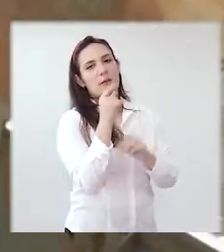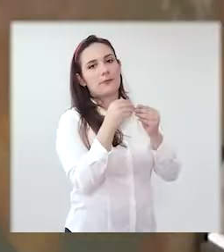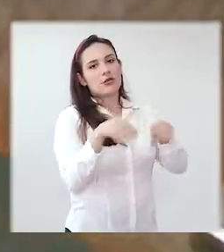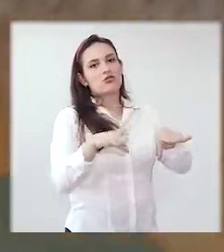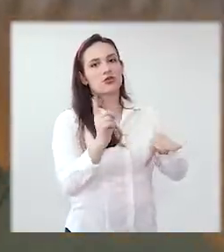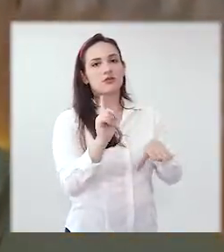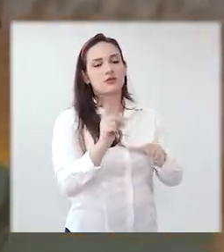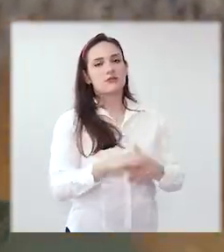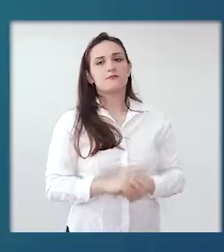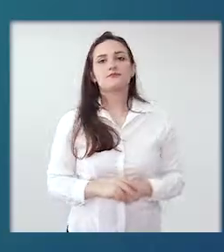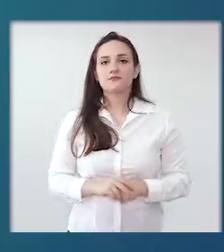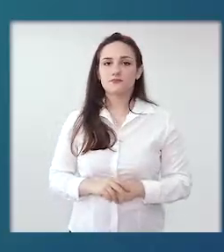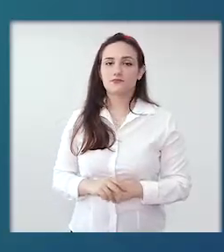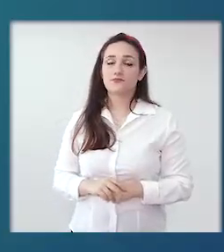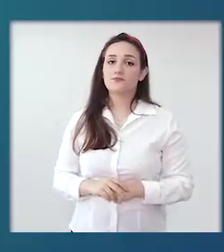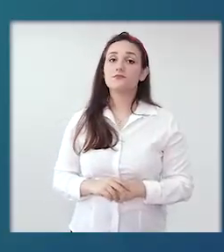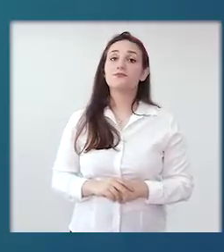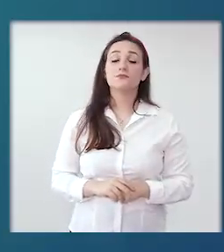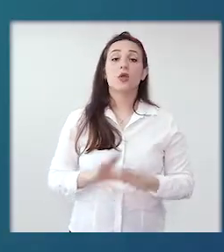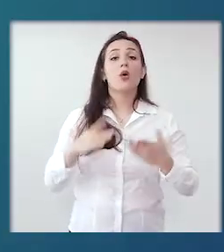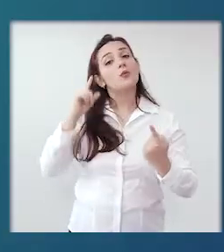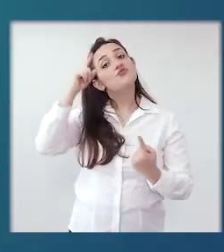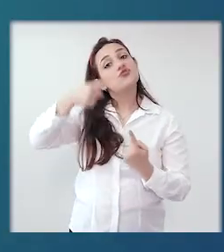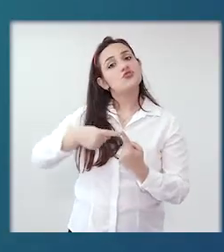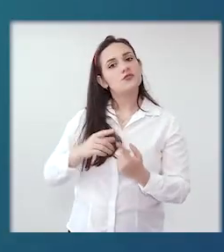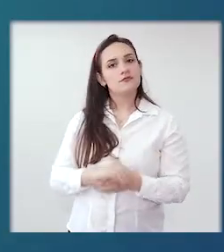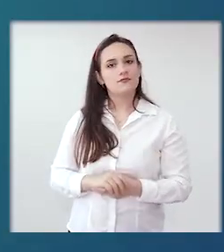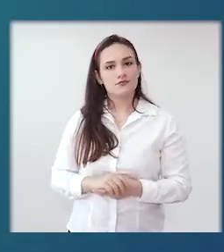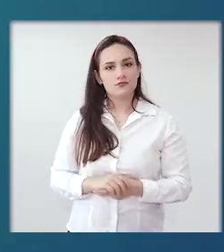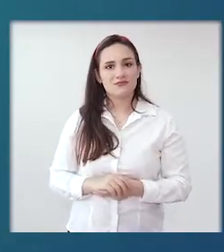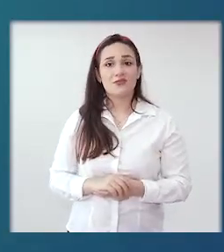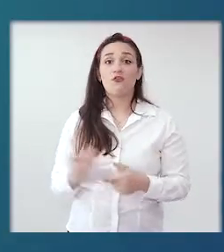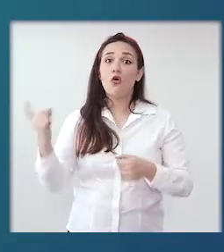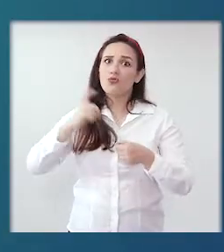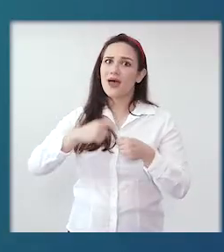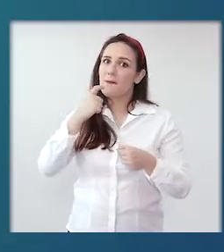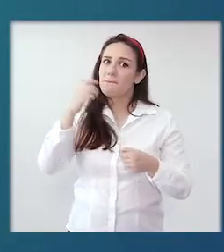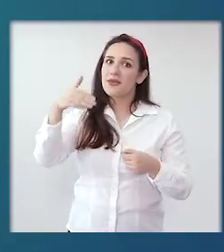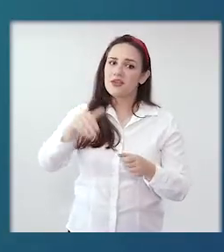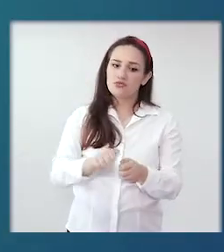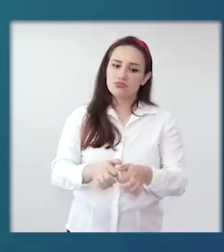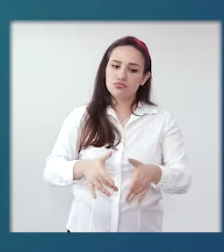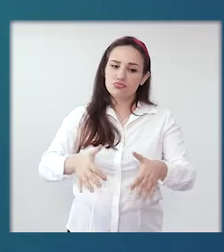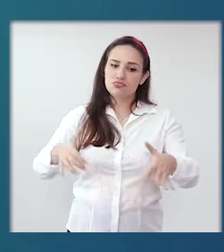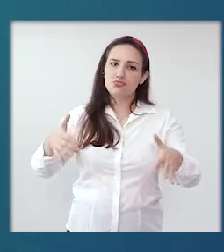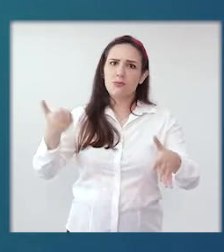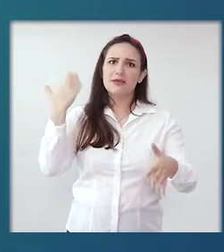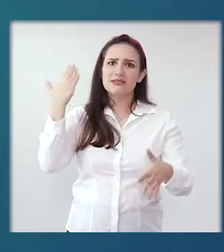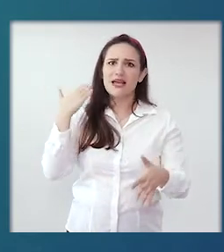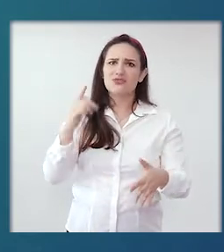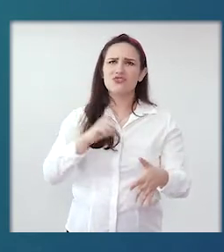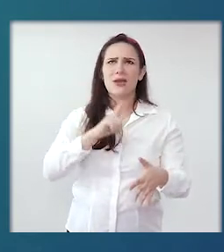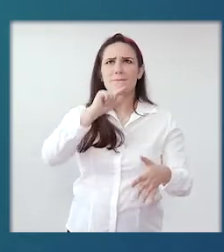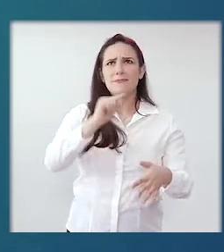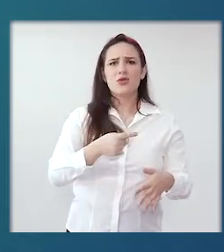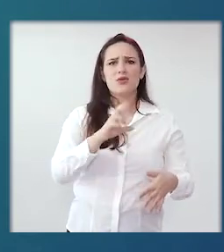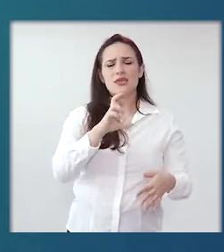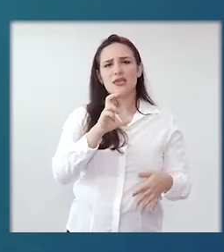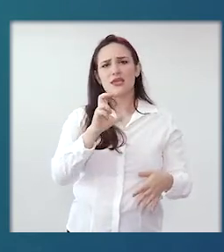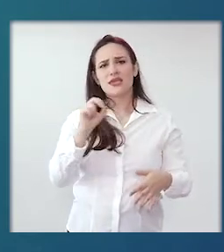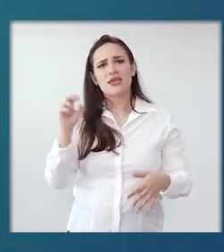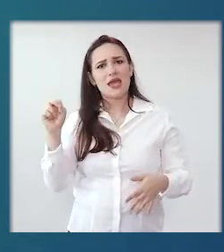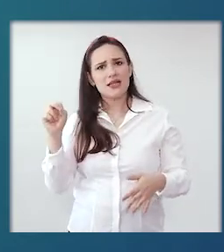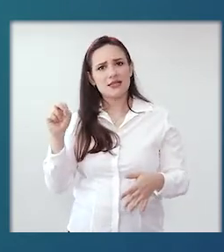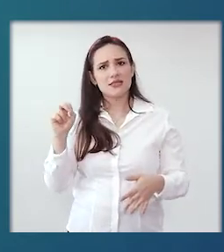pela nova legislação. A medida busca recuperar o estoque pesqueiro do estado, que era de 1.500 toneladas em